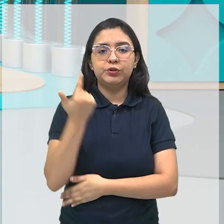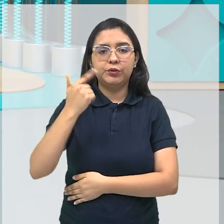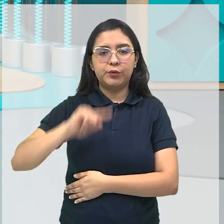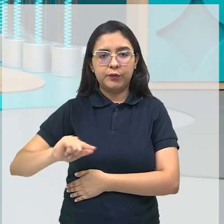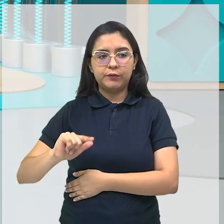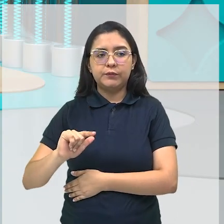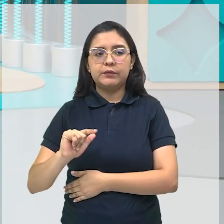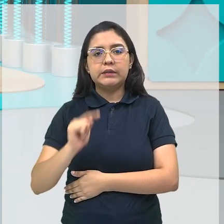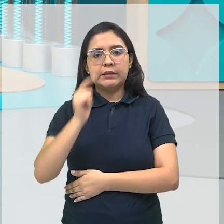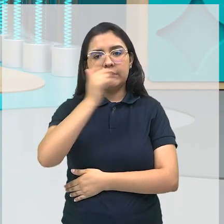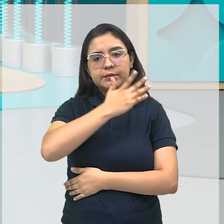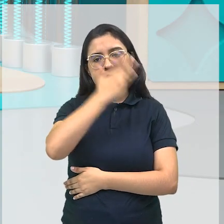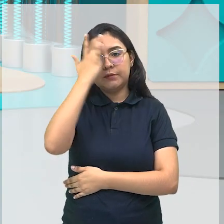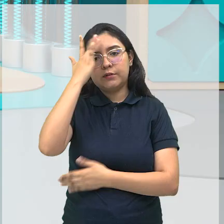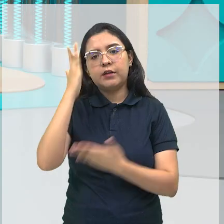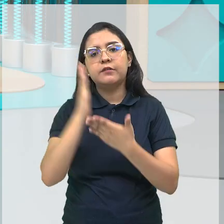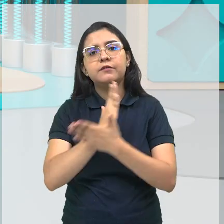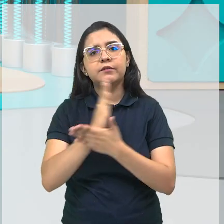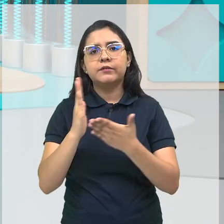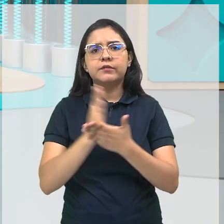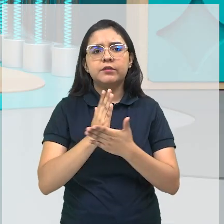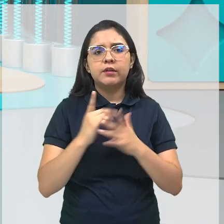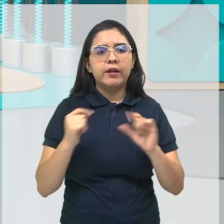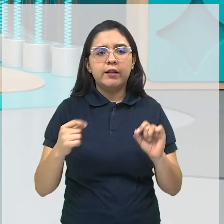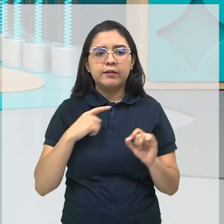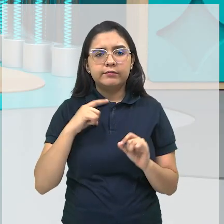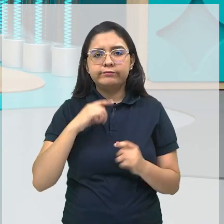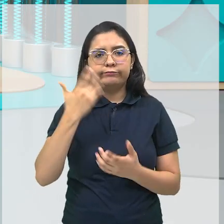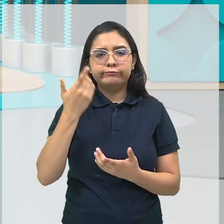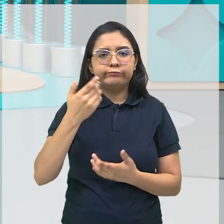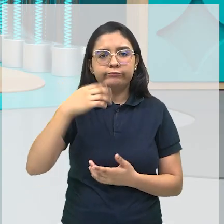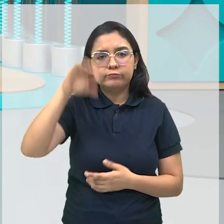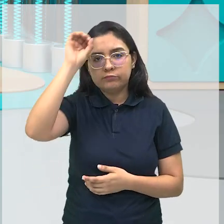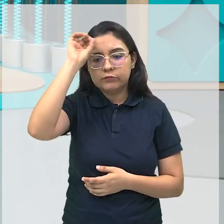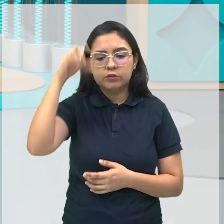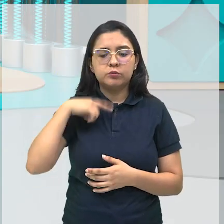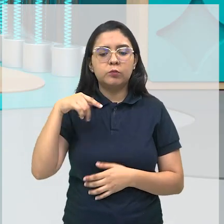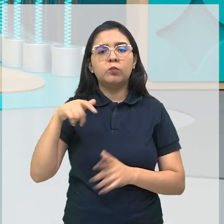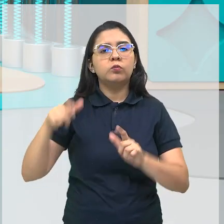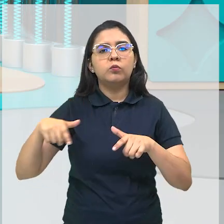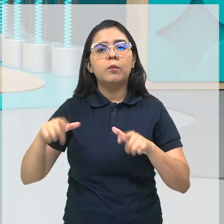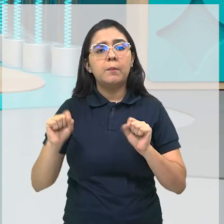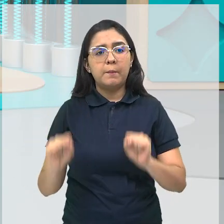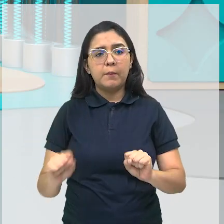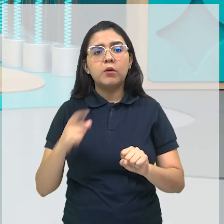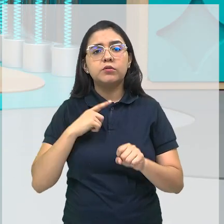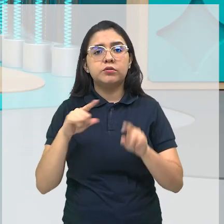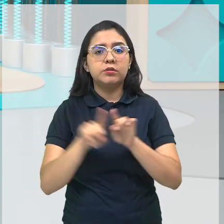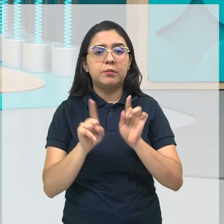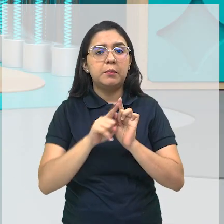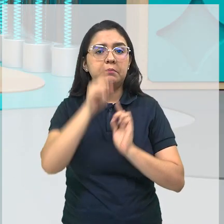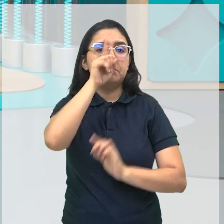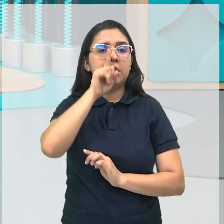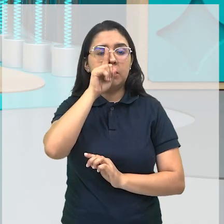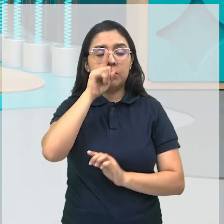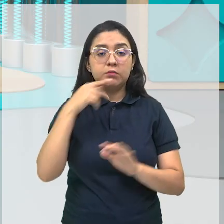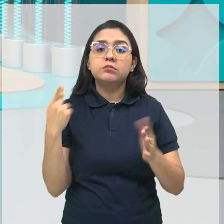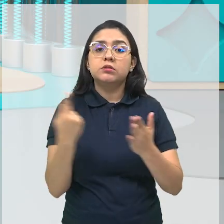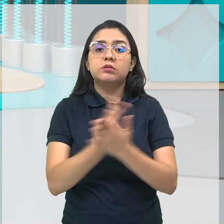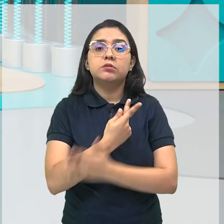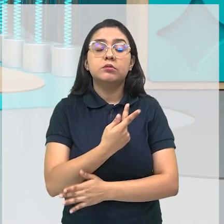pessoas, geralmente, elas também perdem a noção do todo, do espaço, e elas podem até mesmo se colocar em risco